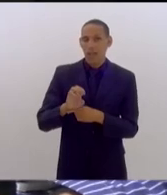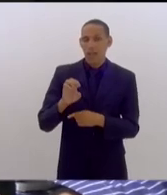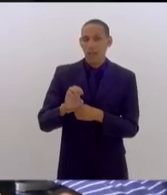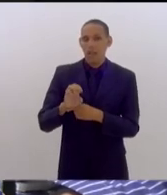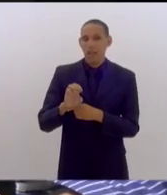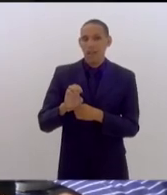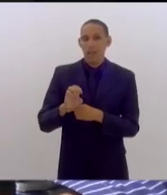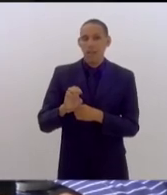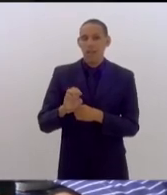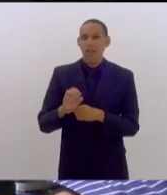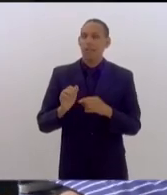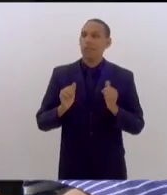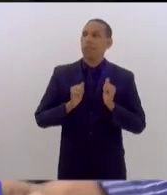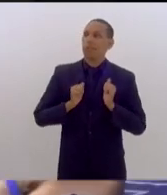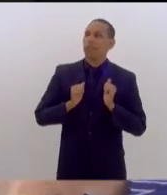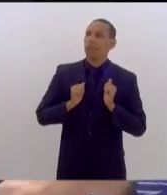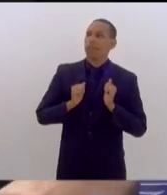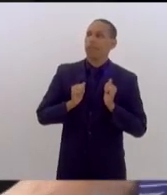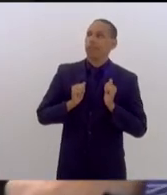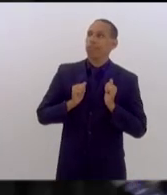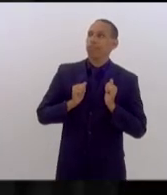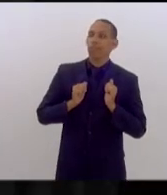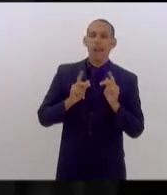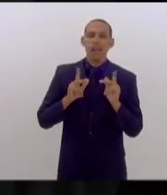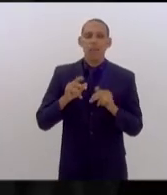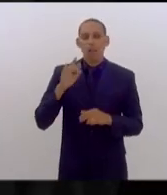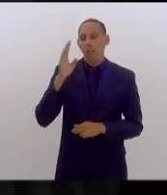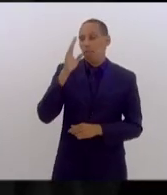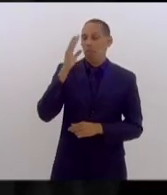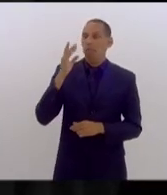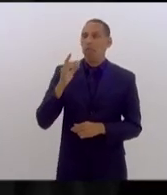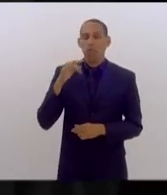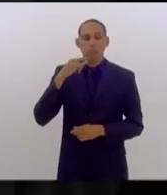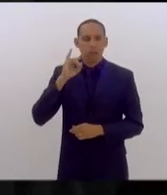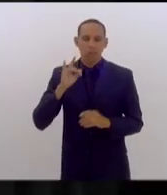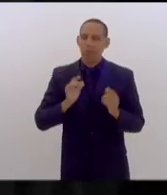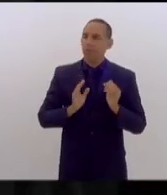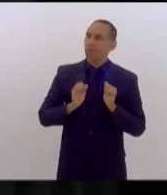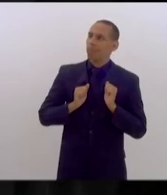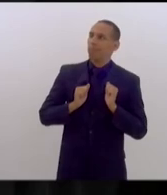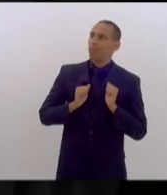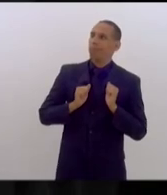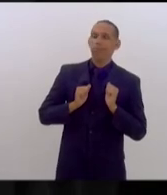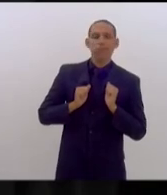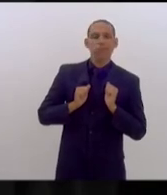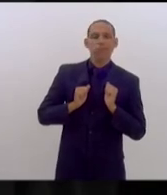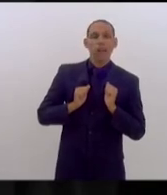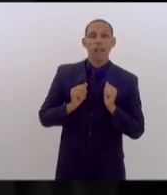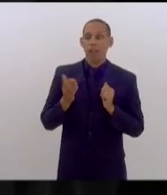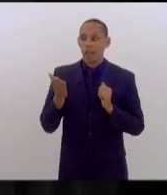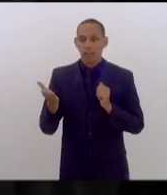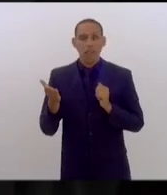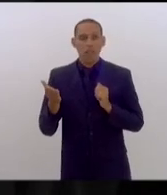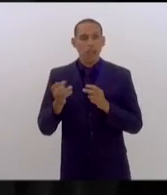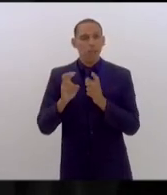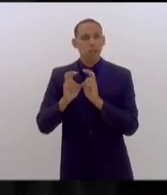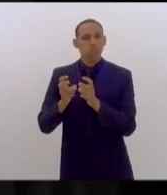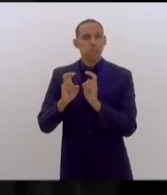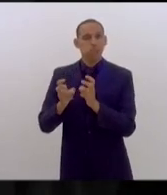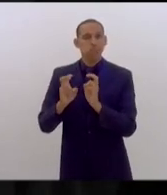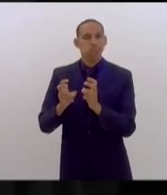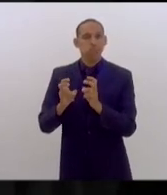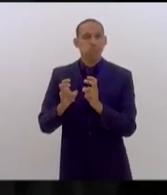do seu torpor e em relação a concessão Ferroviária que está em recuperação judicial